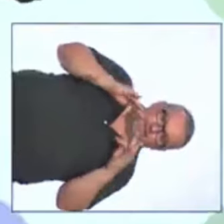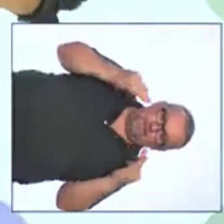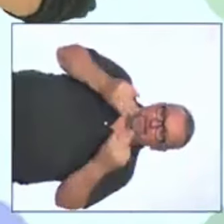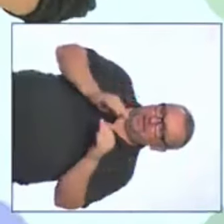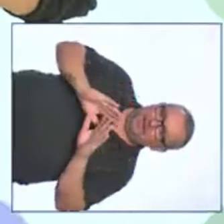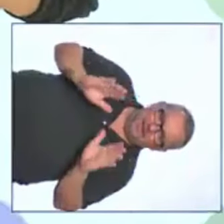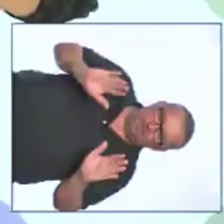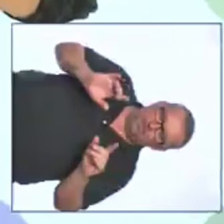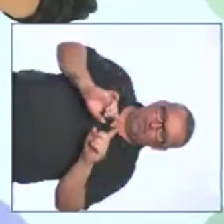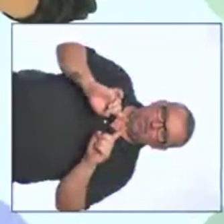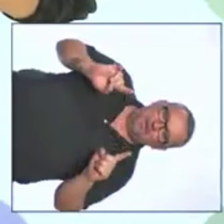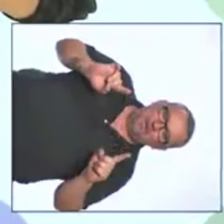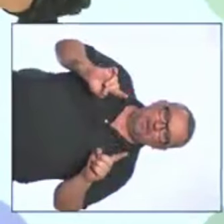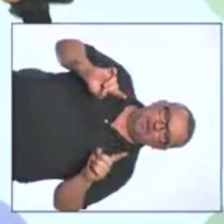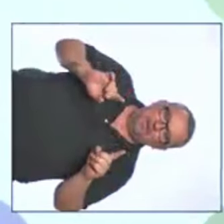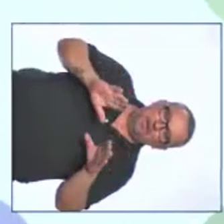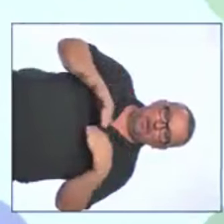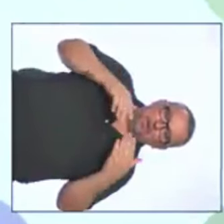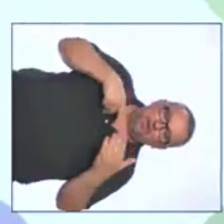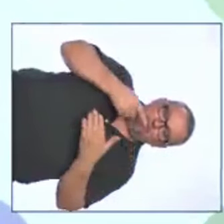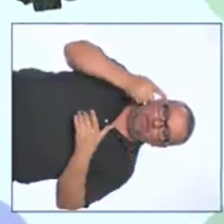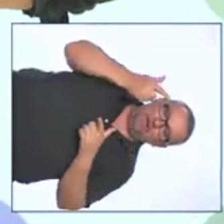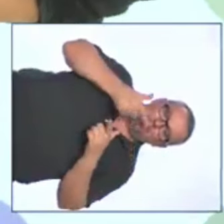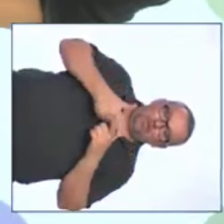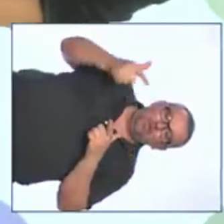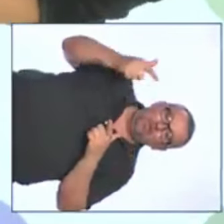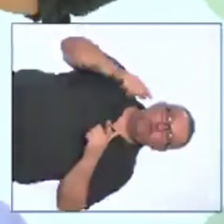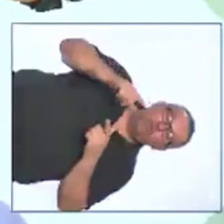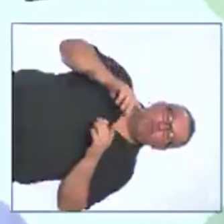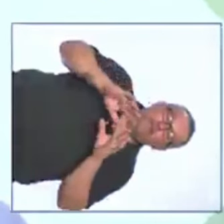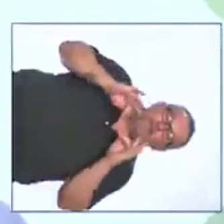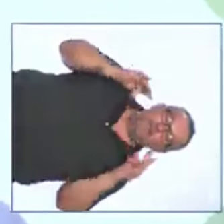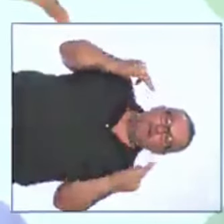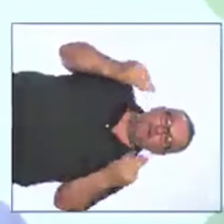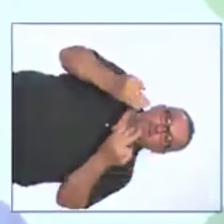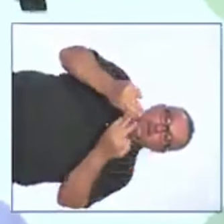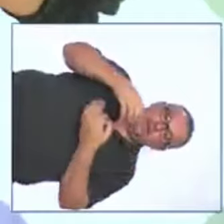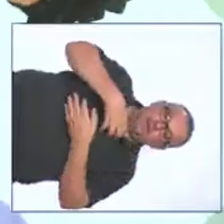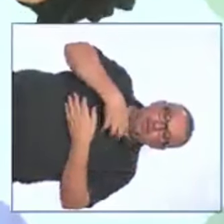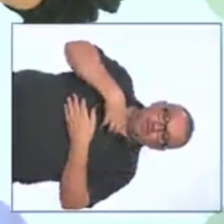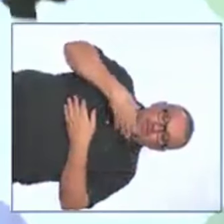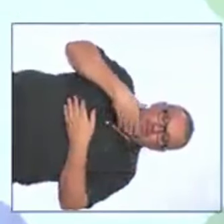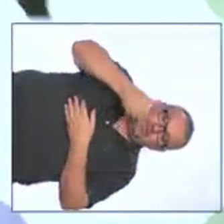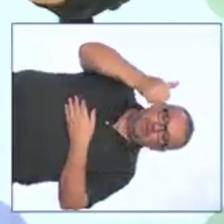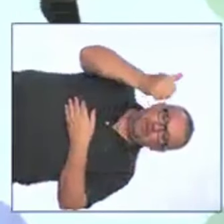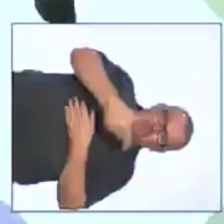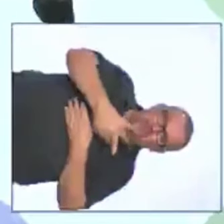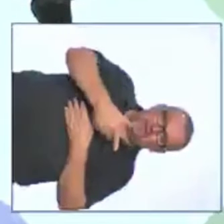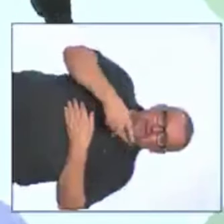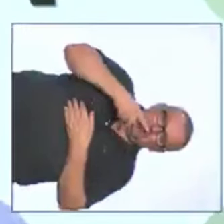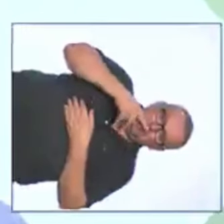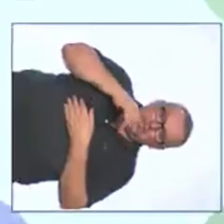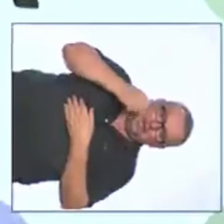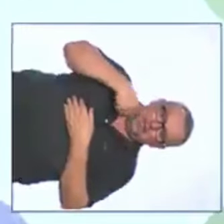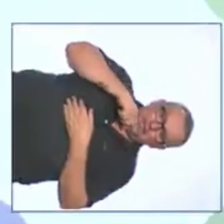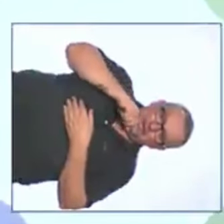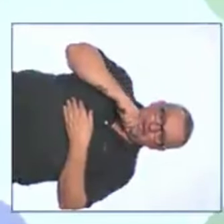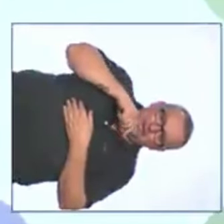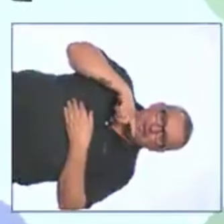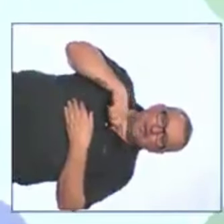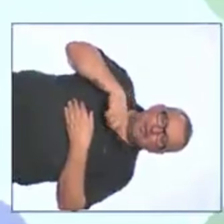mas quando a gente fala sobre família ela tem um sentido muito maior do que dizer que família é pai e mãe a gente foi